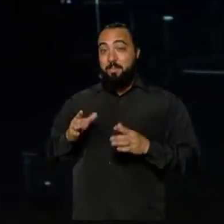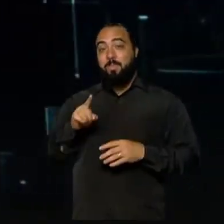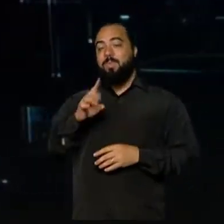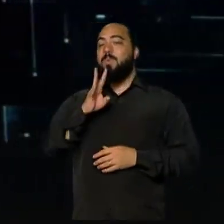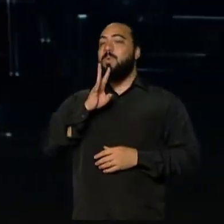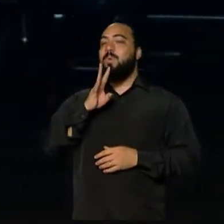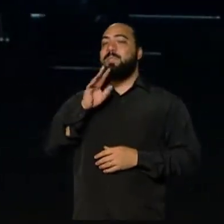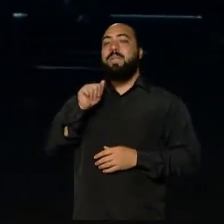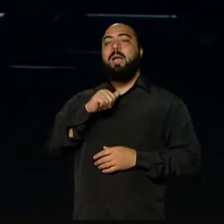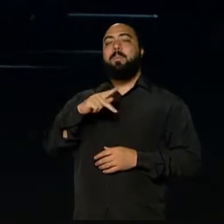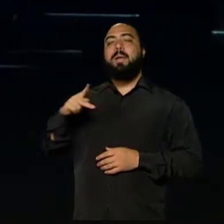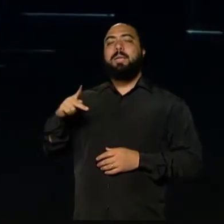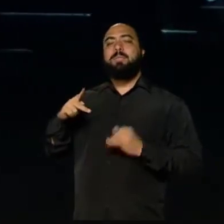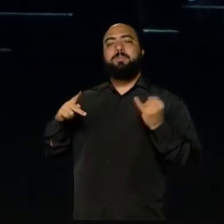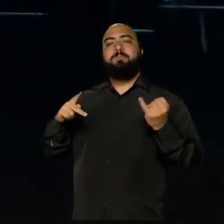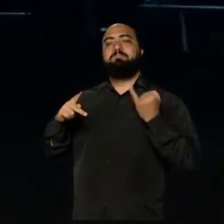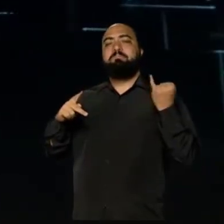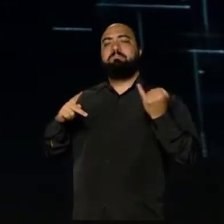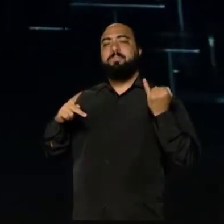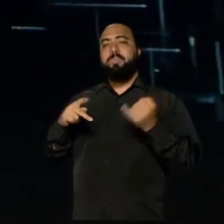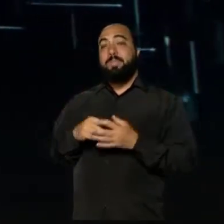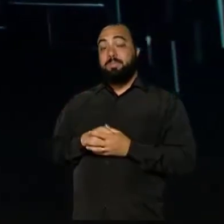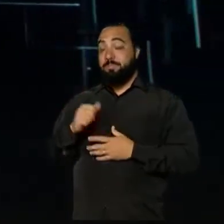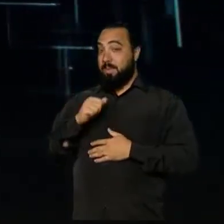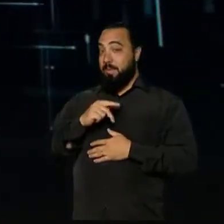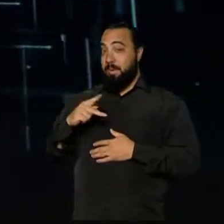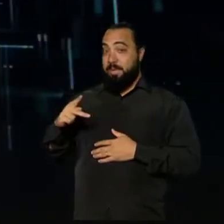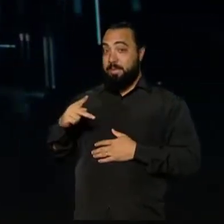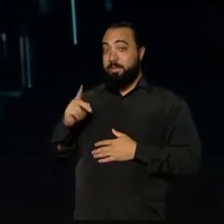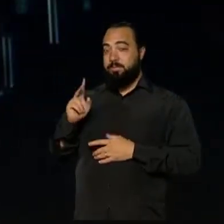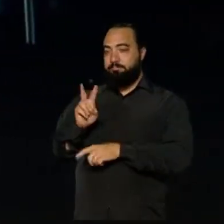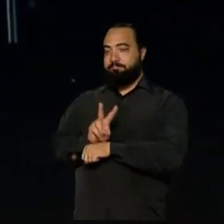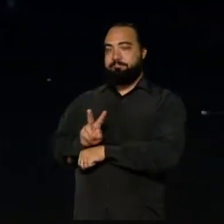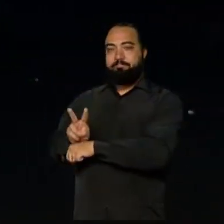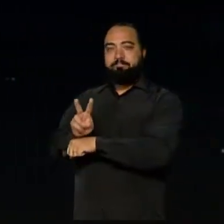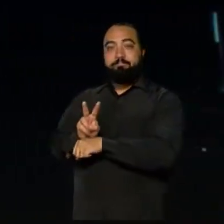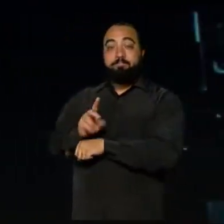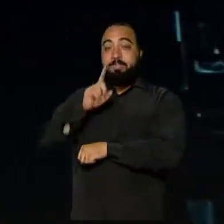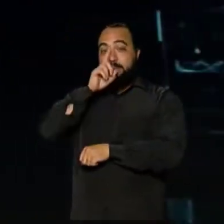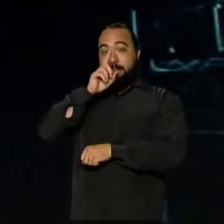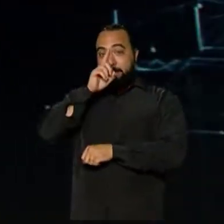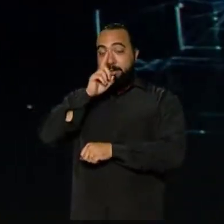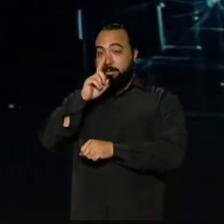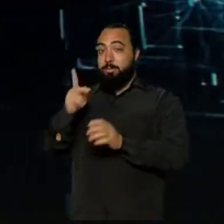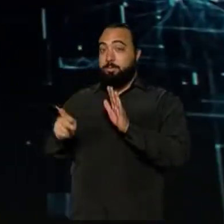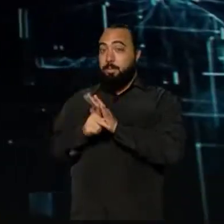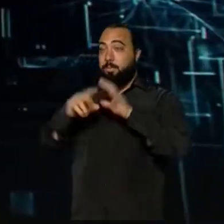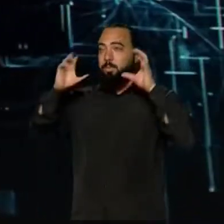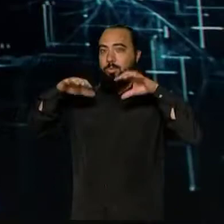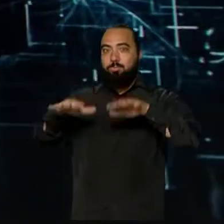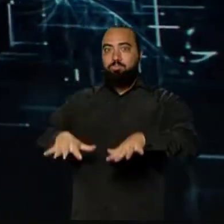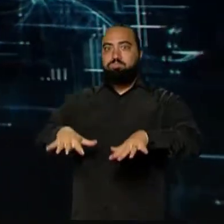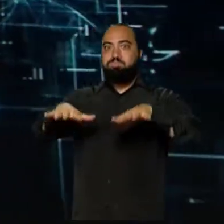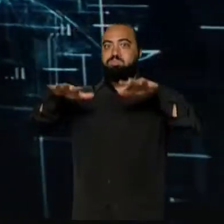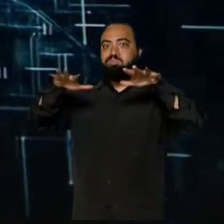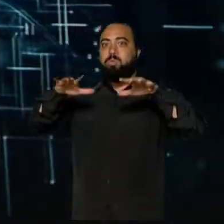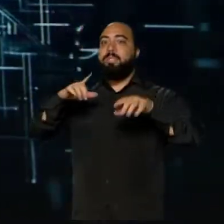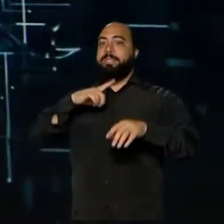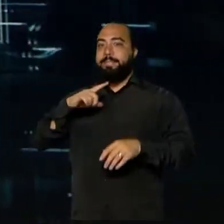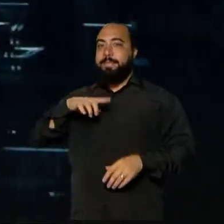um aplicativo muito importante. Um aplicativo de monitoramento de riscos de inundações e